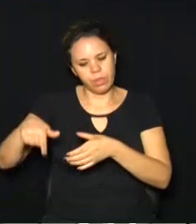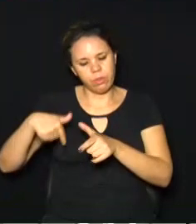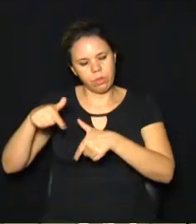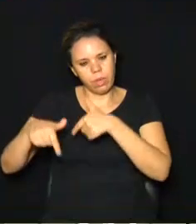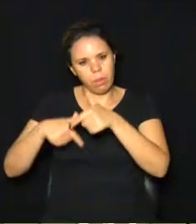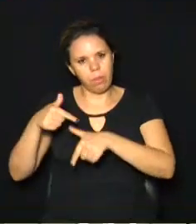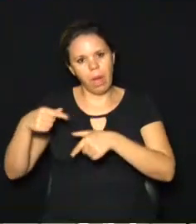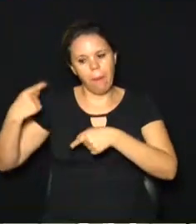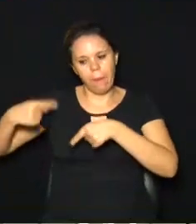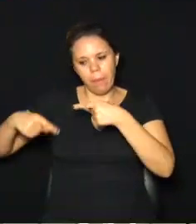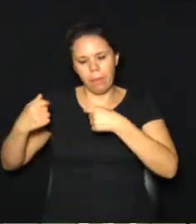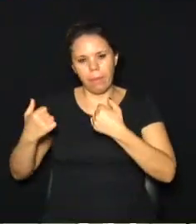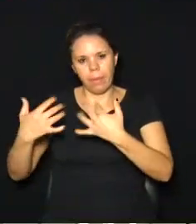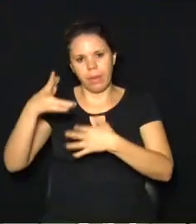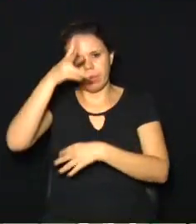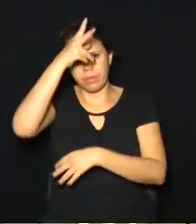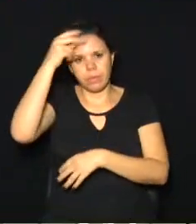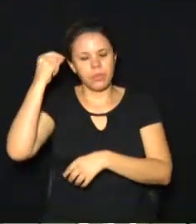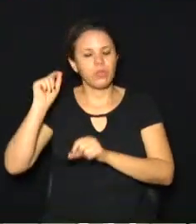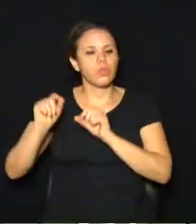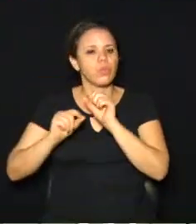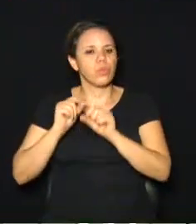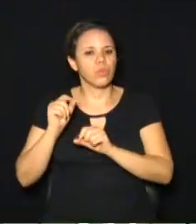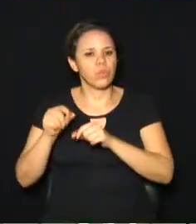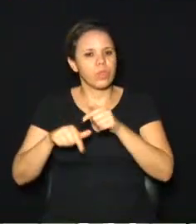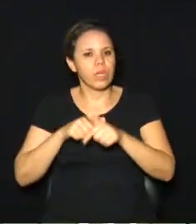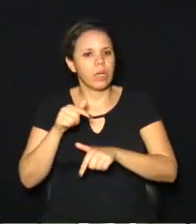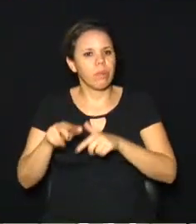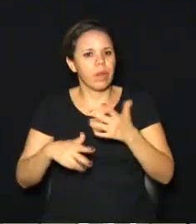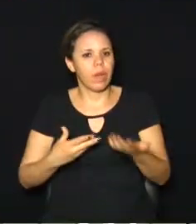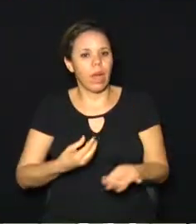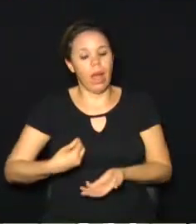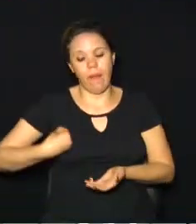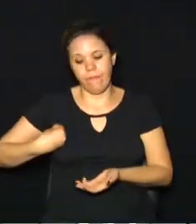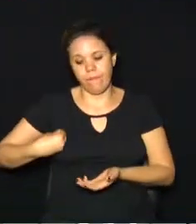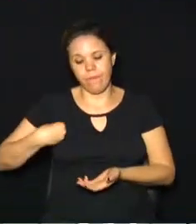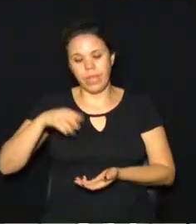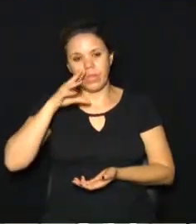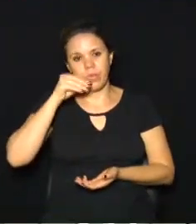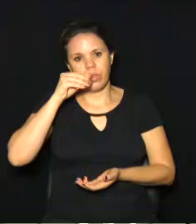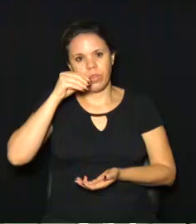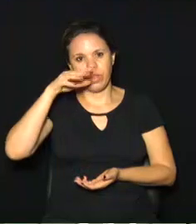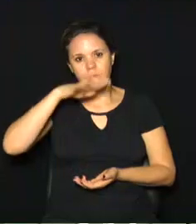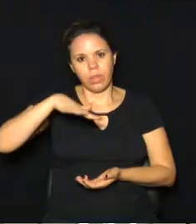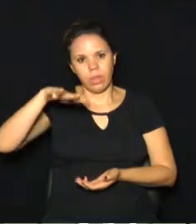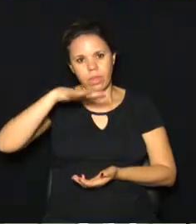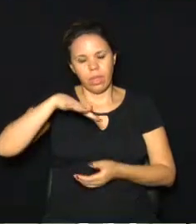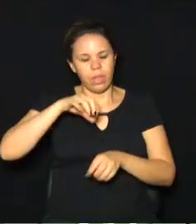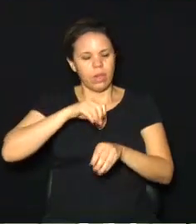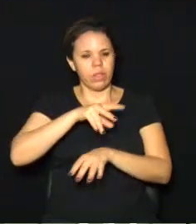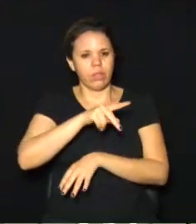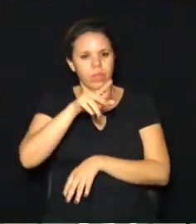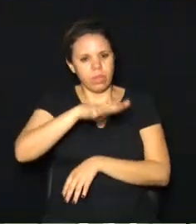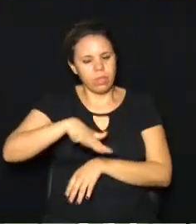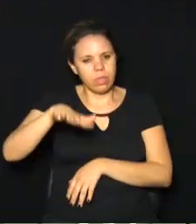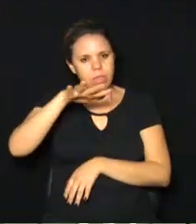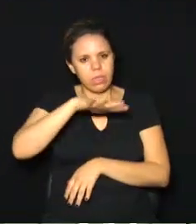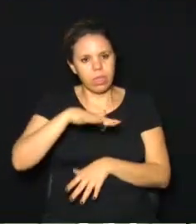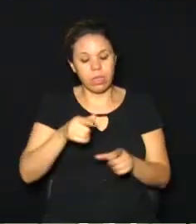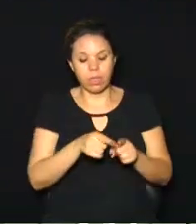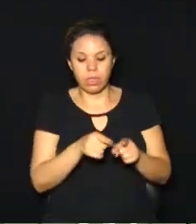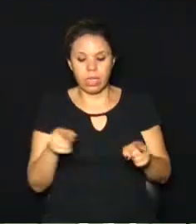um debate público sobre educação e trabalho, a vida dos servidores da educação em tempos de pandemia. Eu